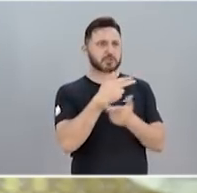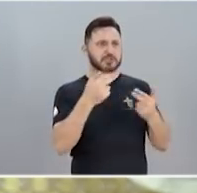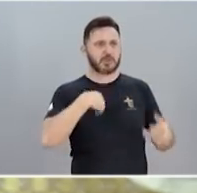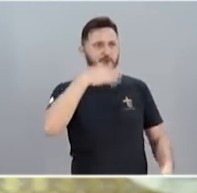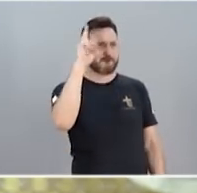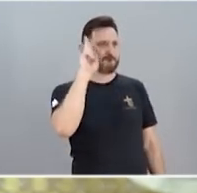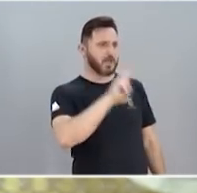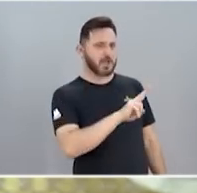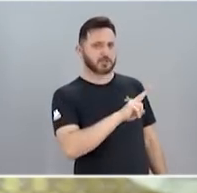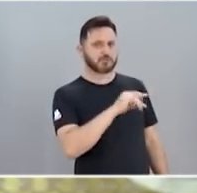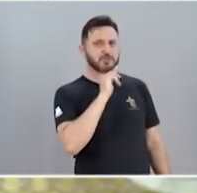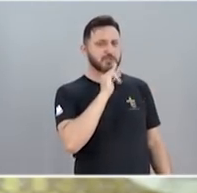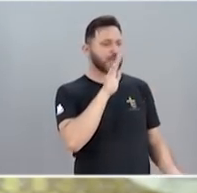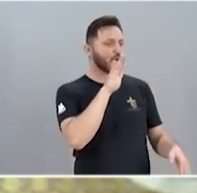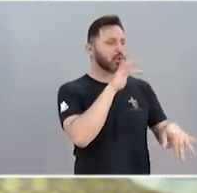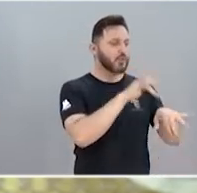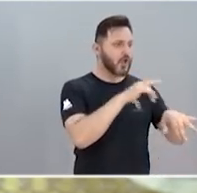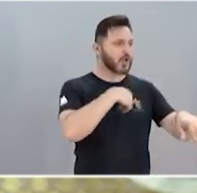Quem disse